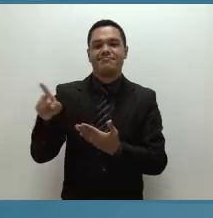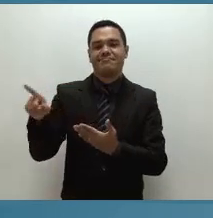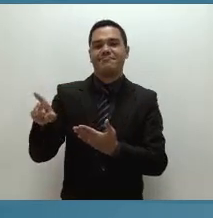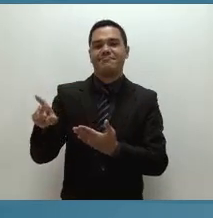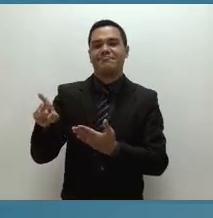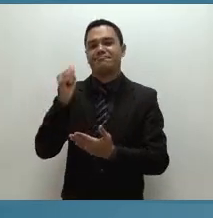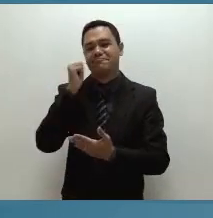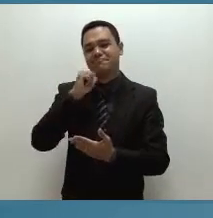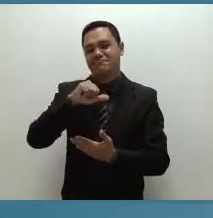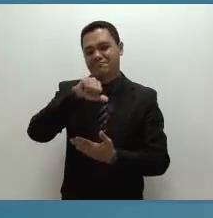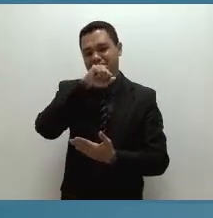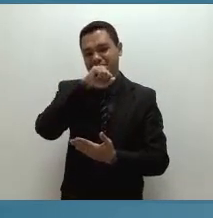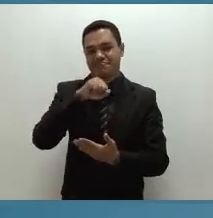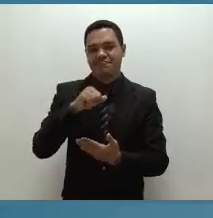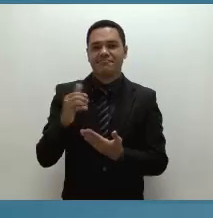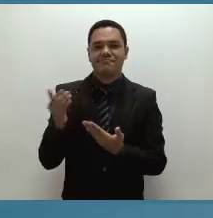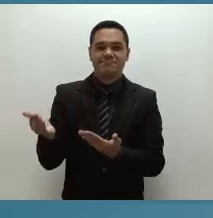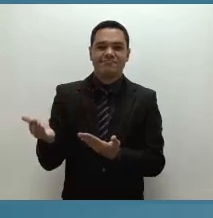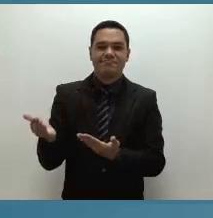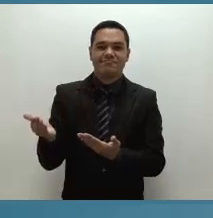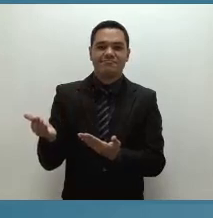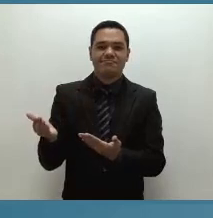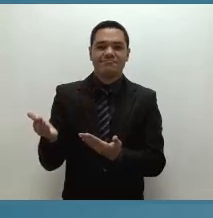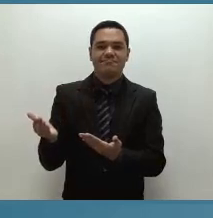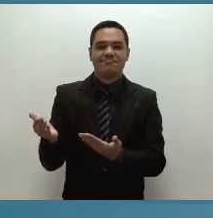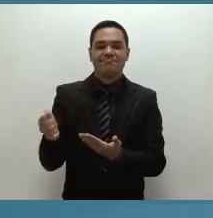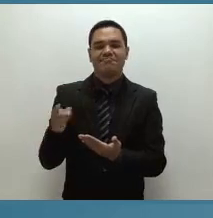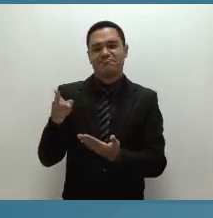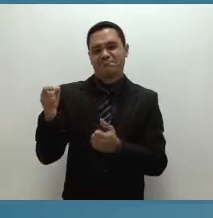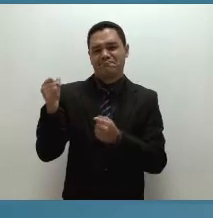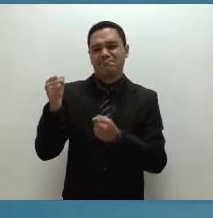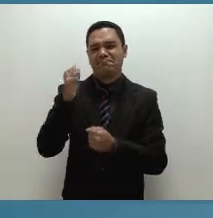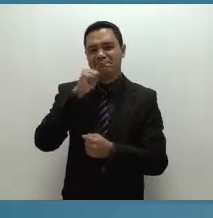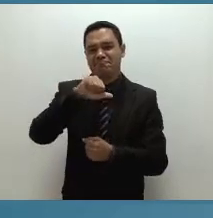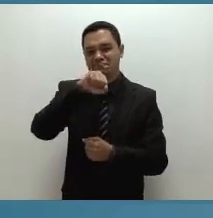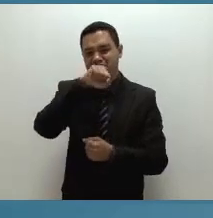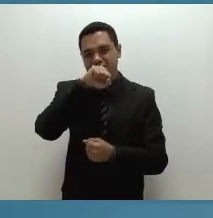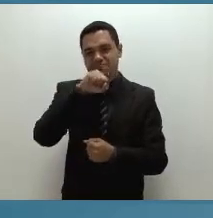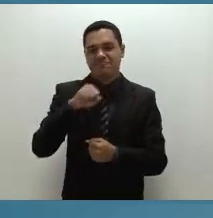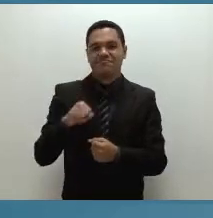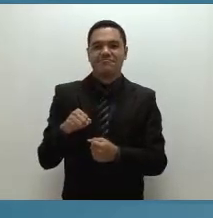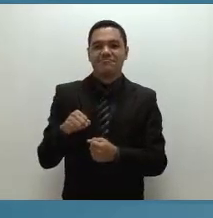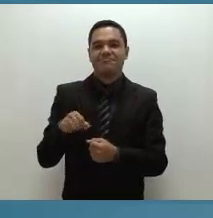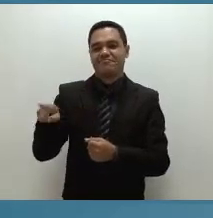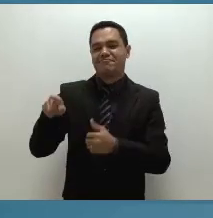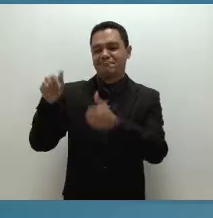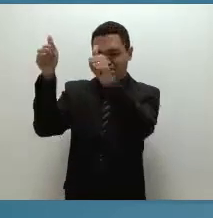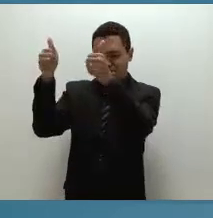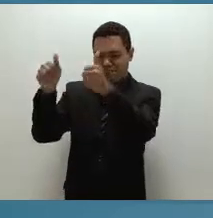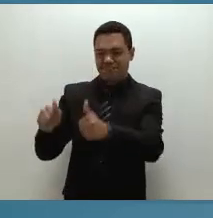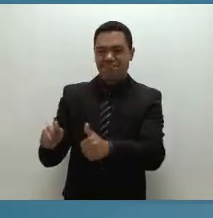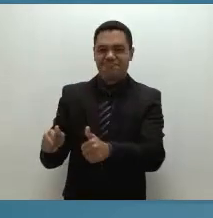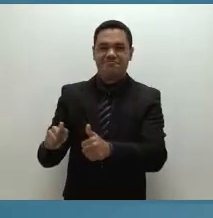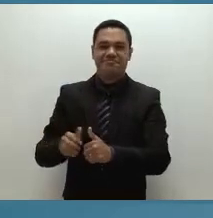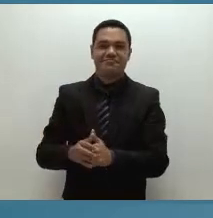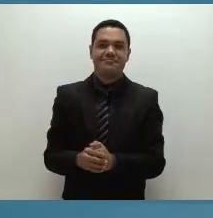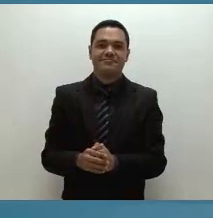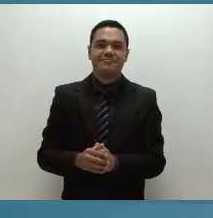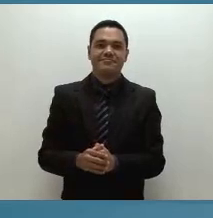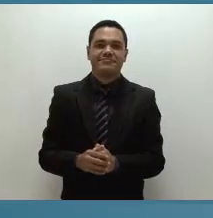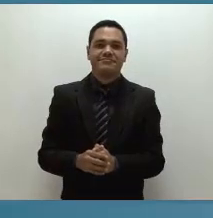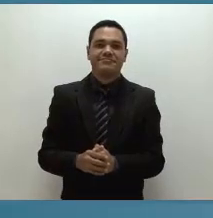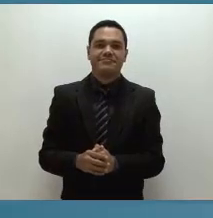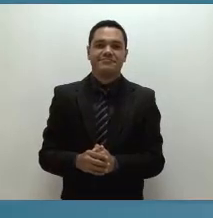mãe, à nossa poderosa mãe, Nossa Senhora de Nazaré.